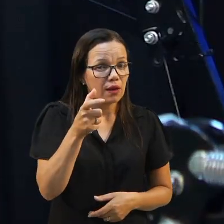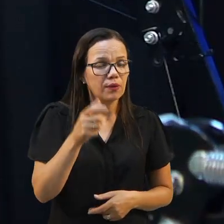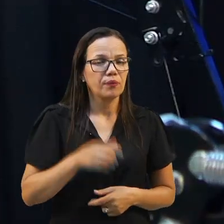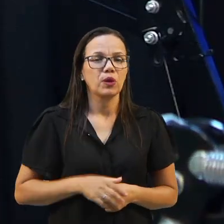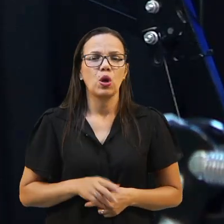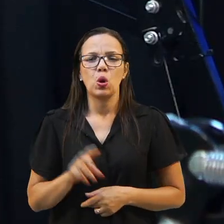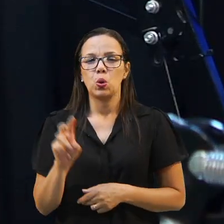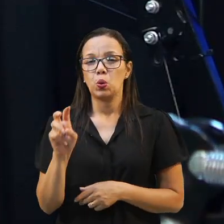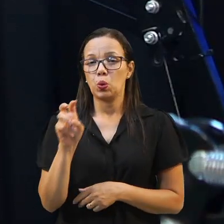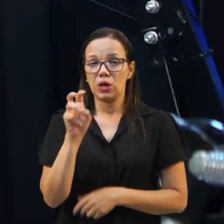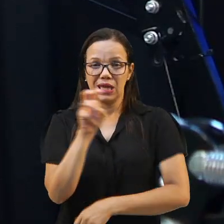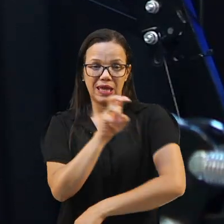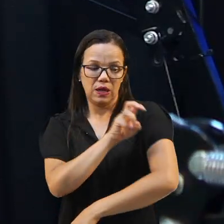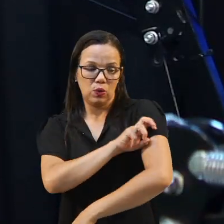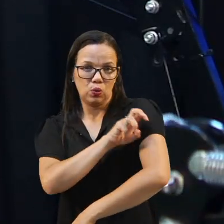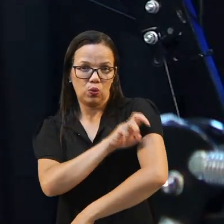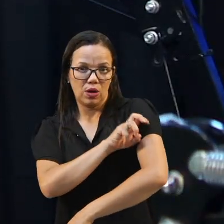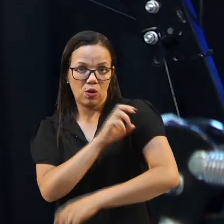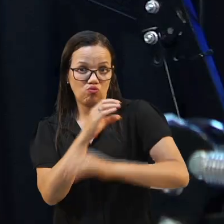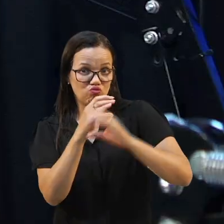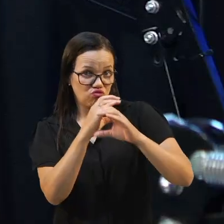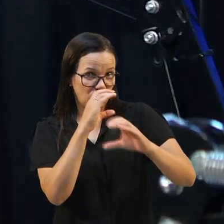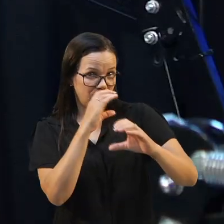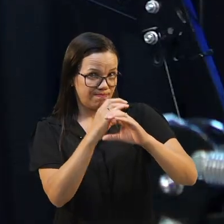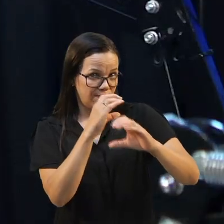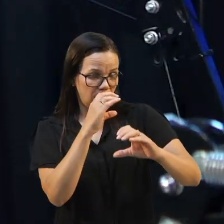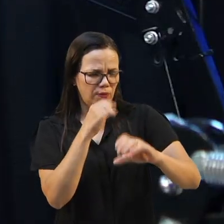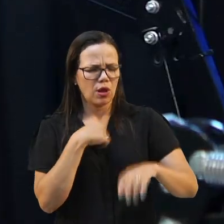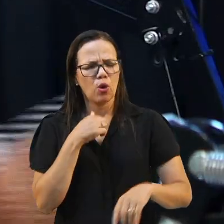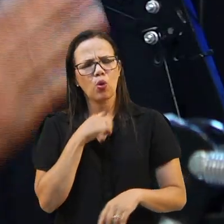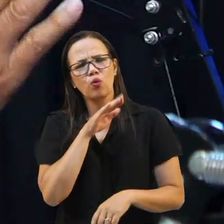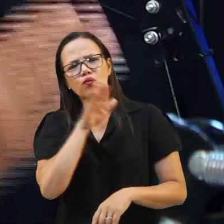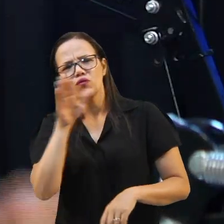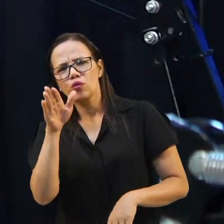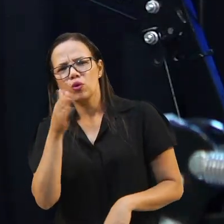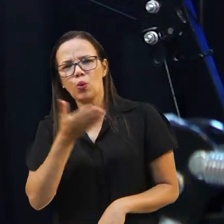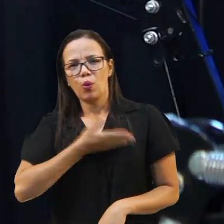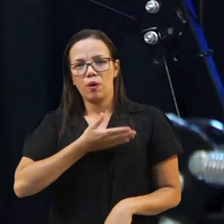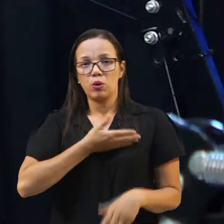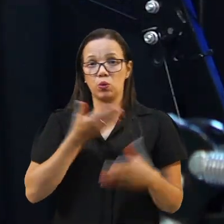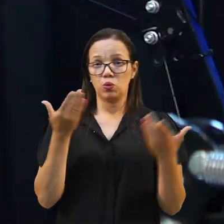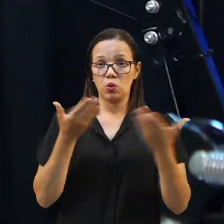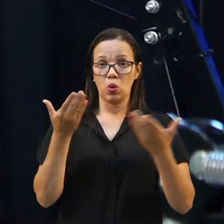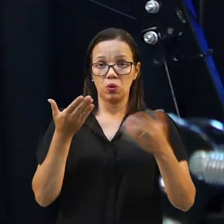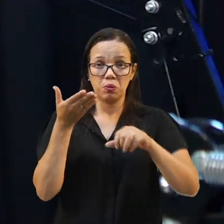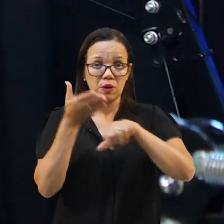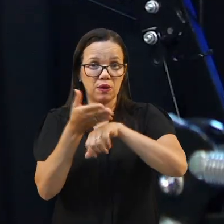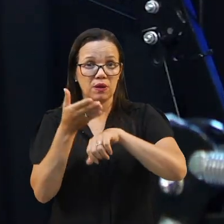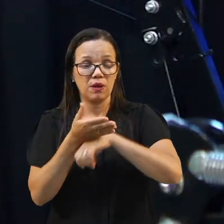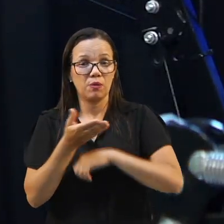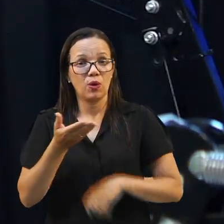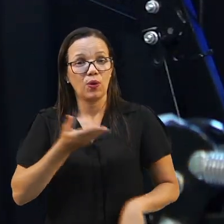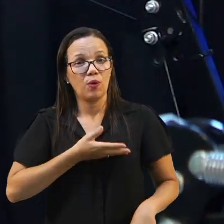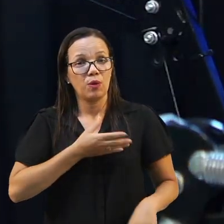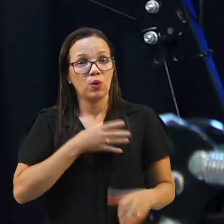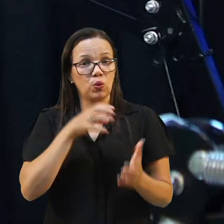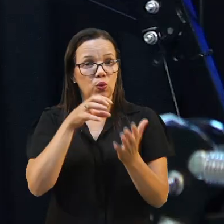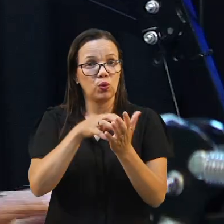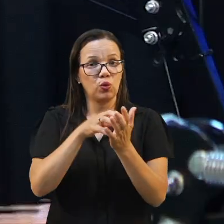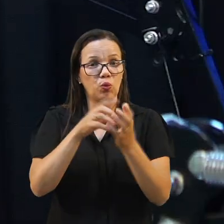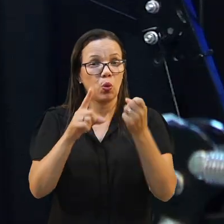no 5º ano de engenharia, eu fui com um colega que hoje participa comigo no grupo Luta pela